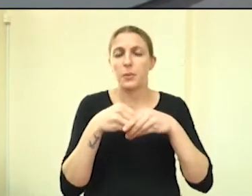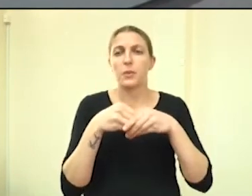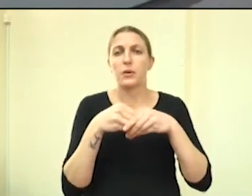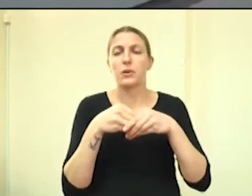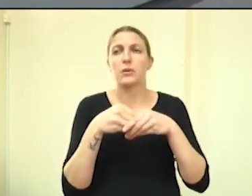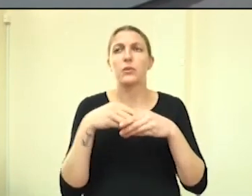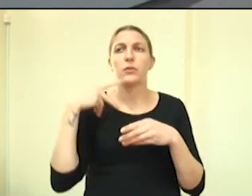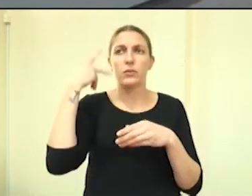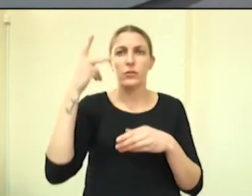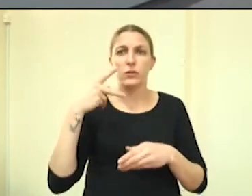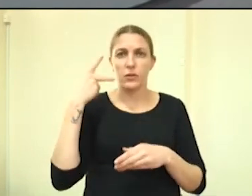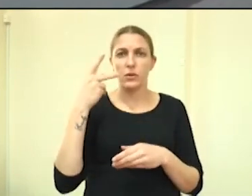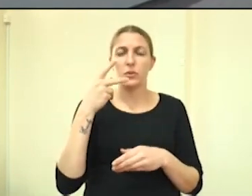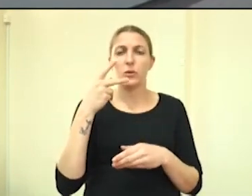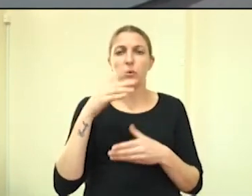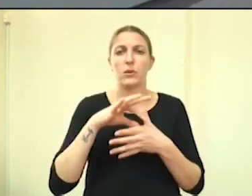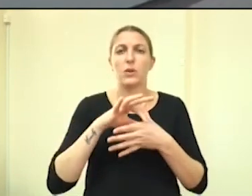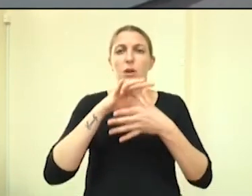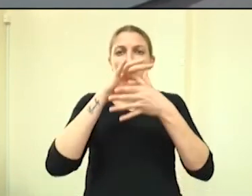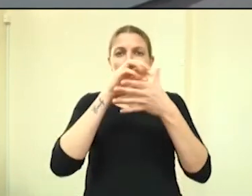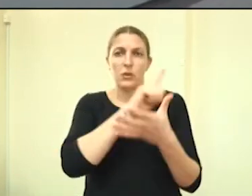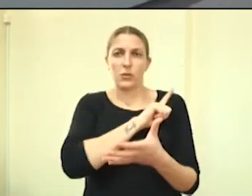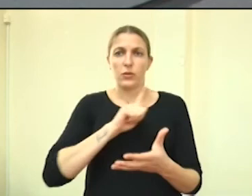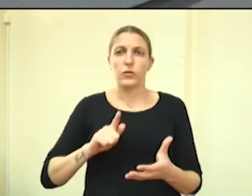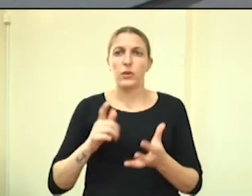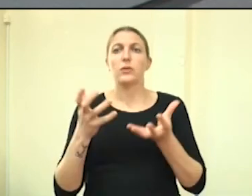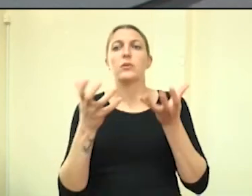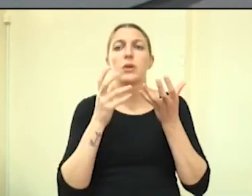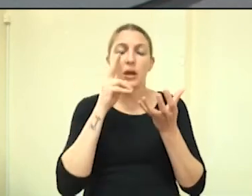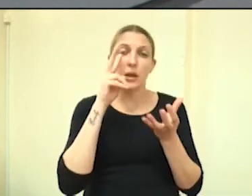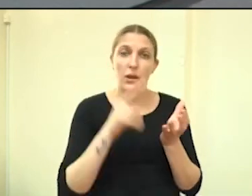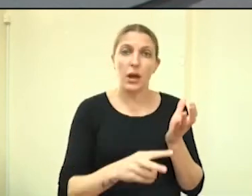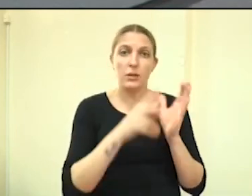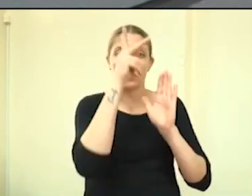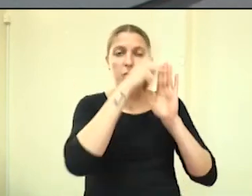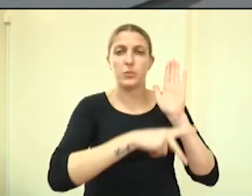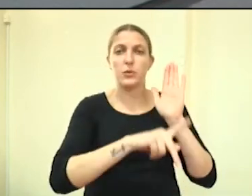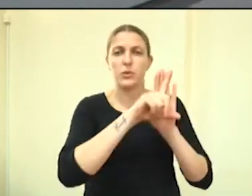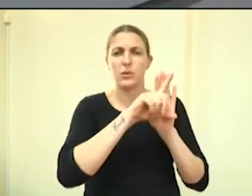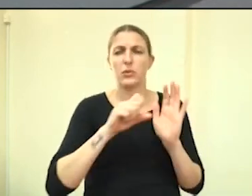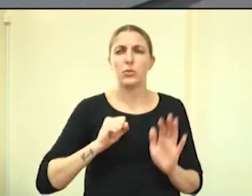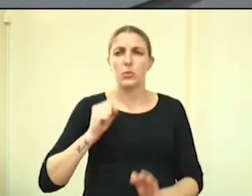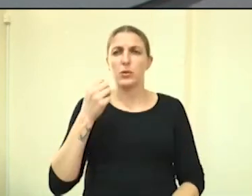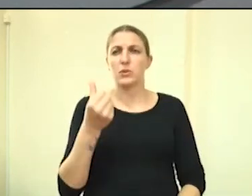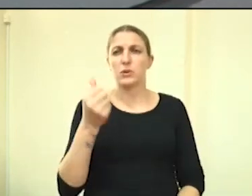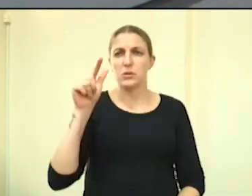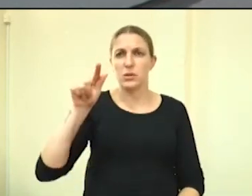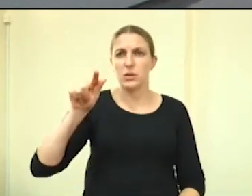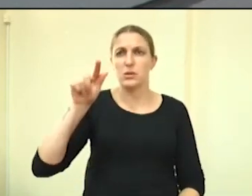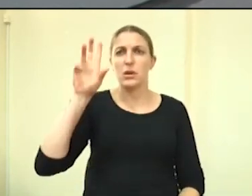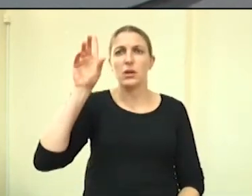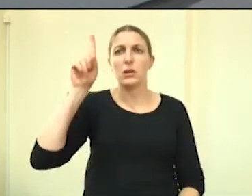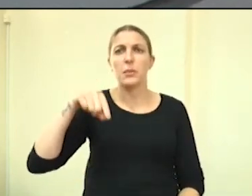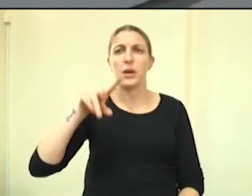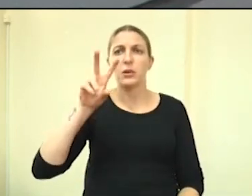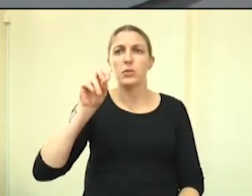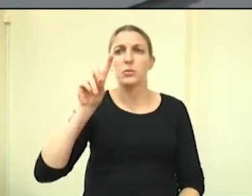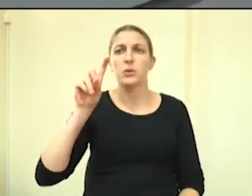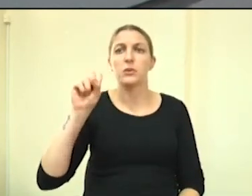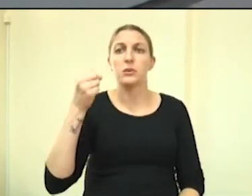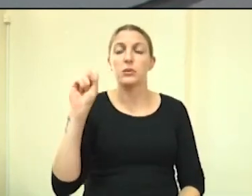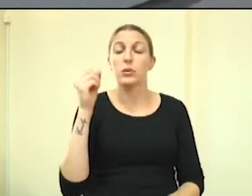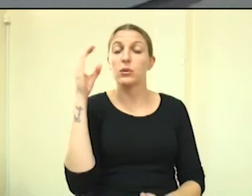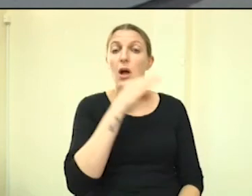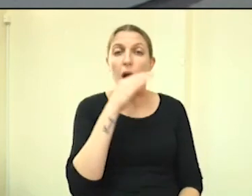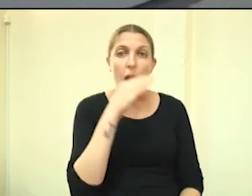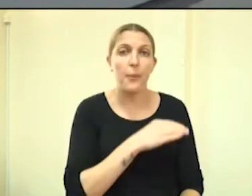vereador signatário, líder de governo, vem requerer a análise do projeto de lei executivo número 67/2018 em regime de urgência urgentíssima, subscrito